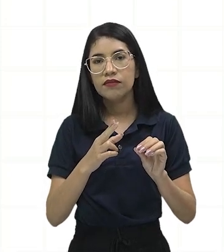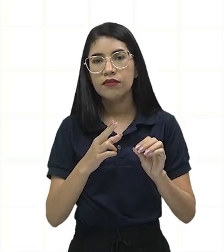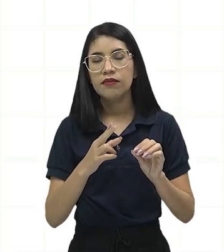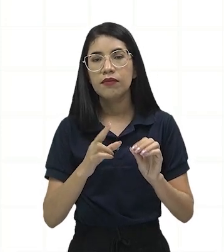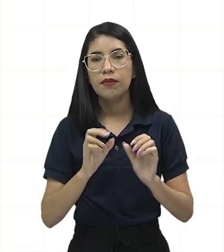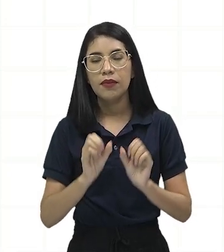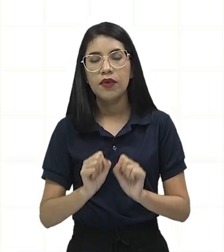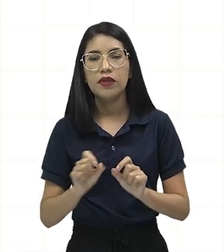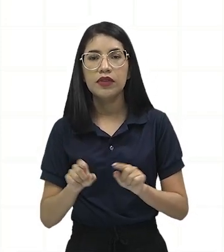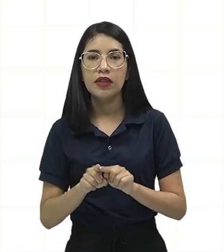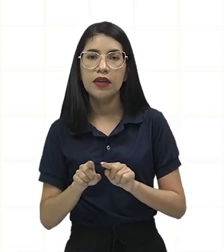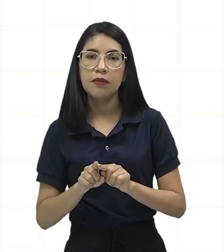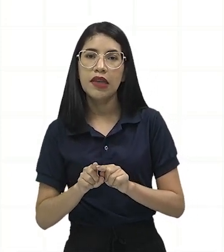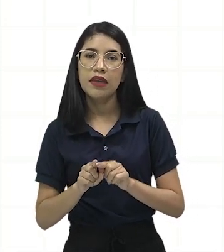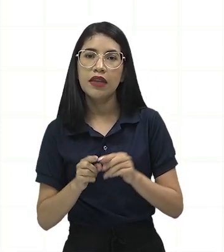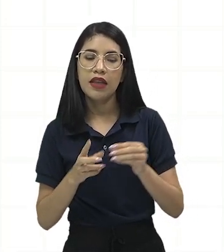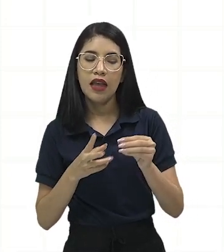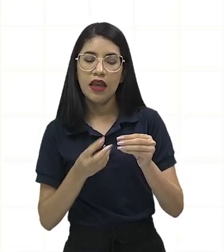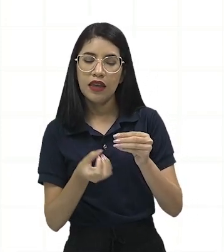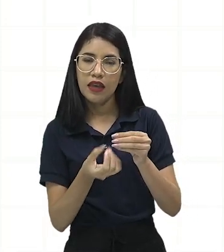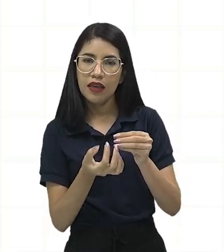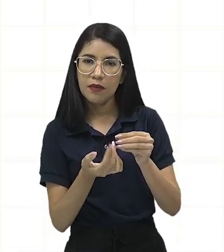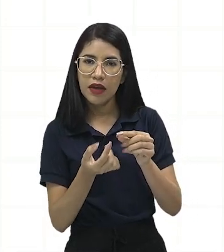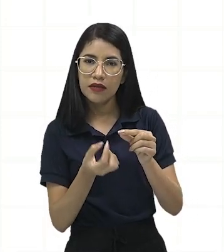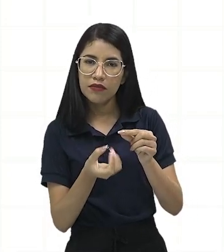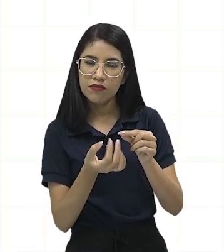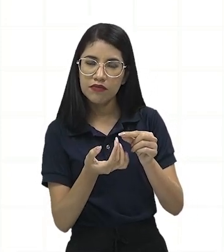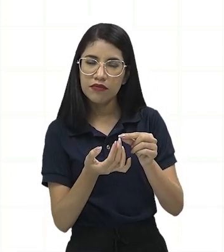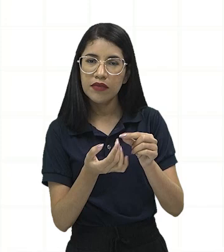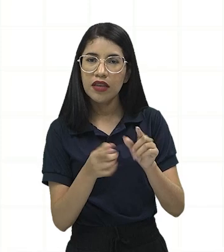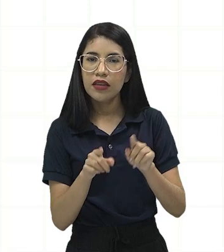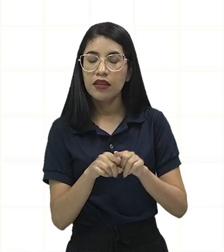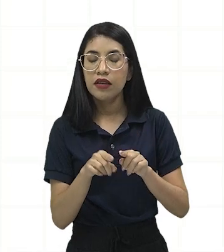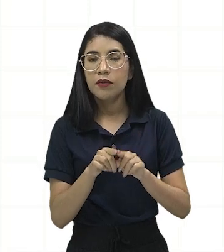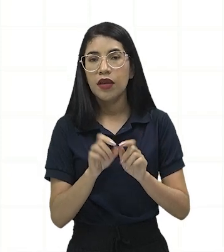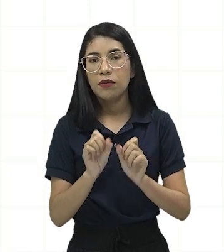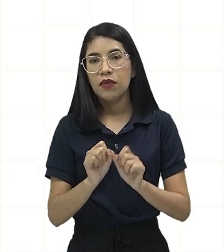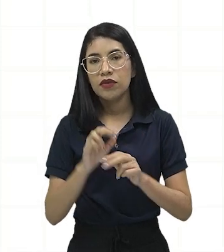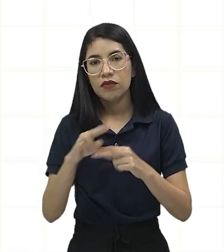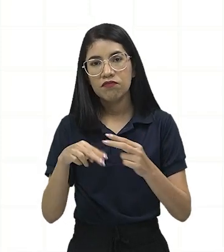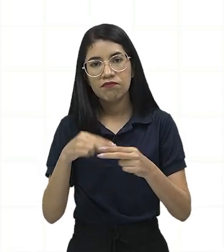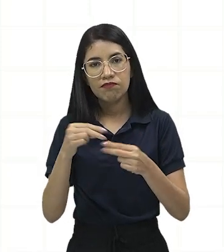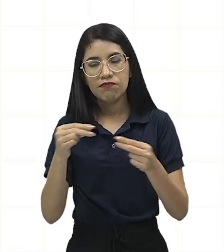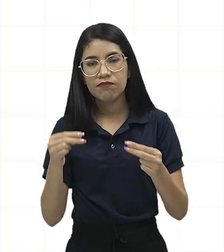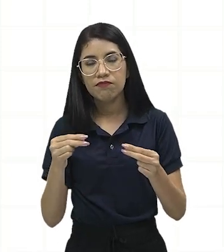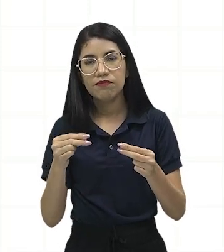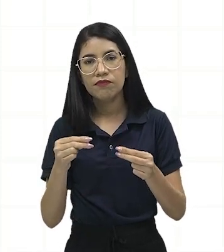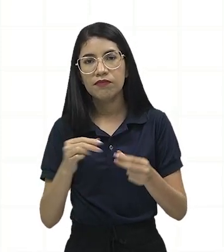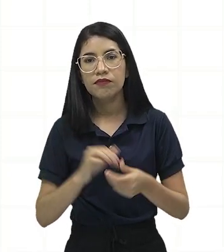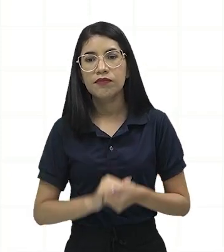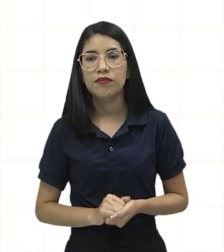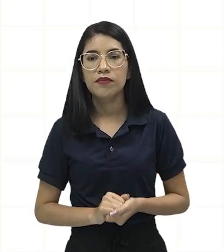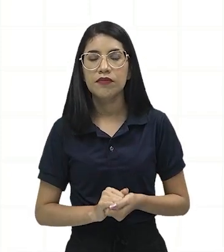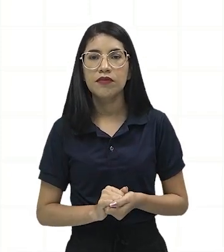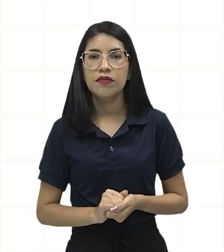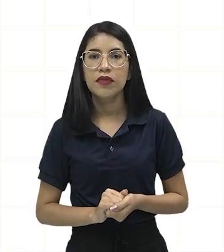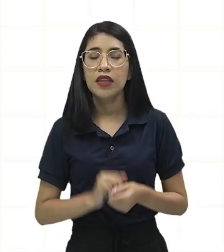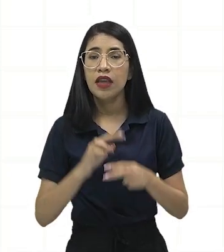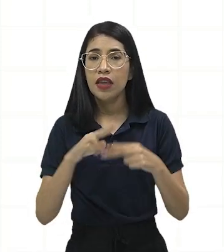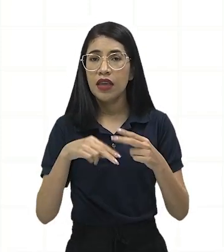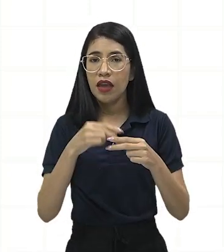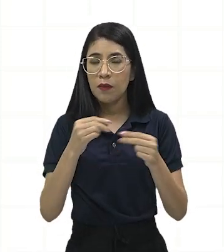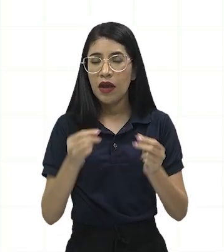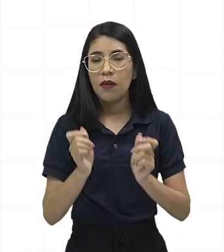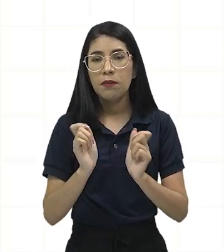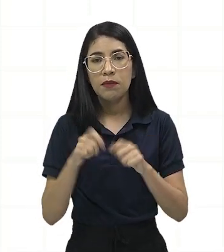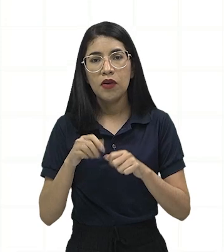o corte, pode ser cauterizado ou pode ser simplesmente amarrado, né? E geralmente até essa amarração pode